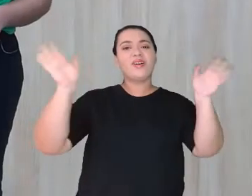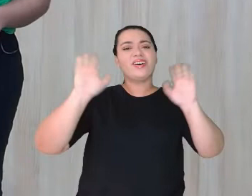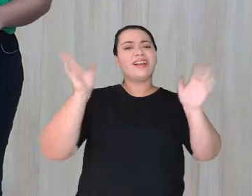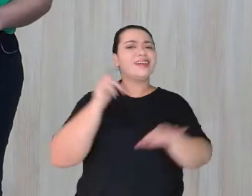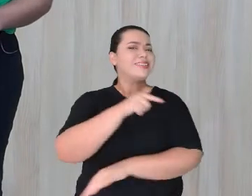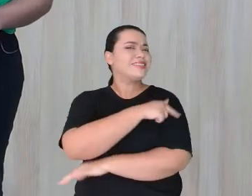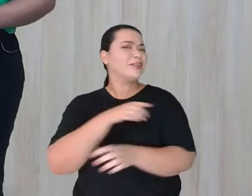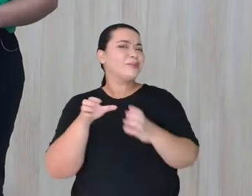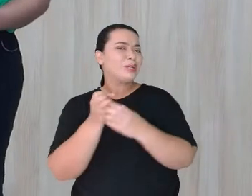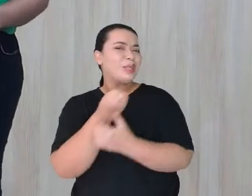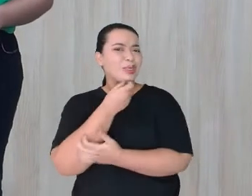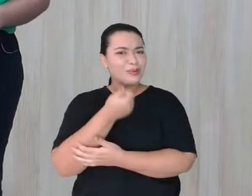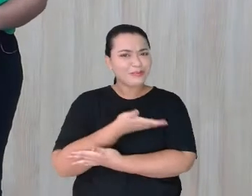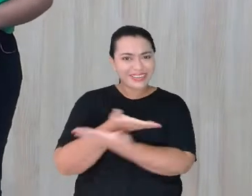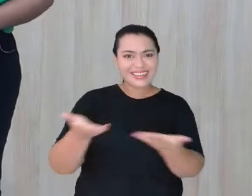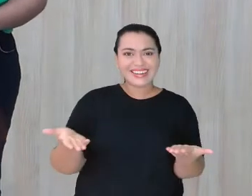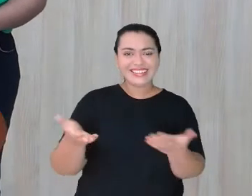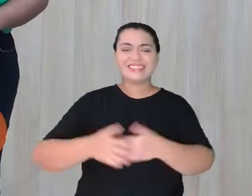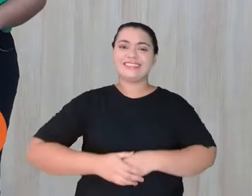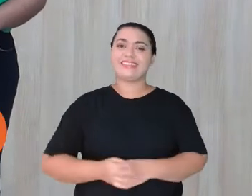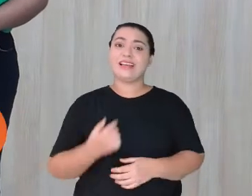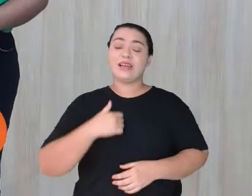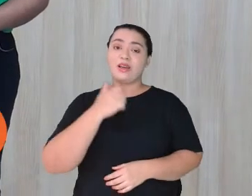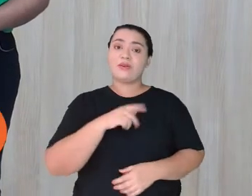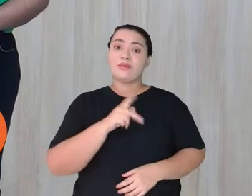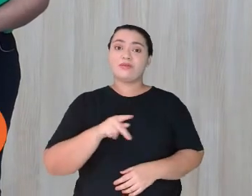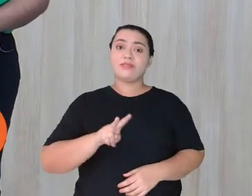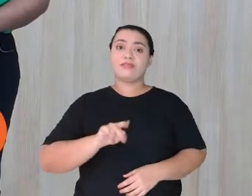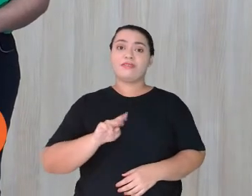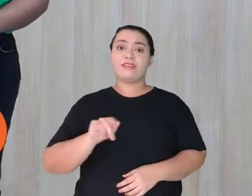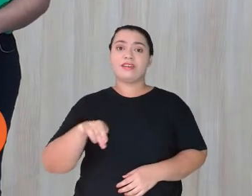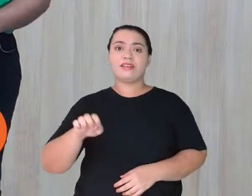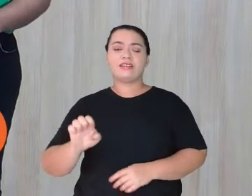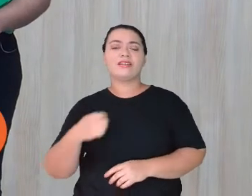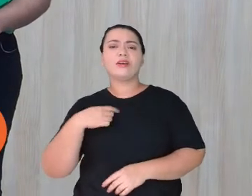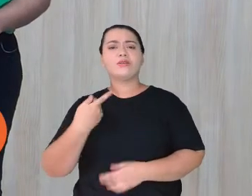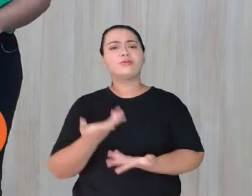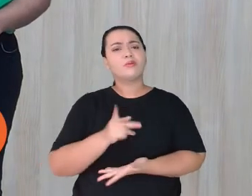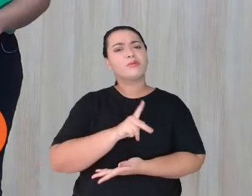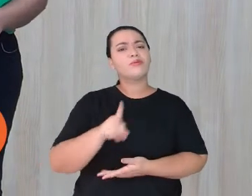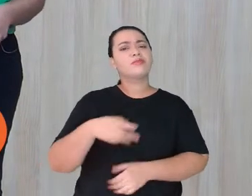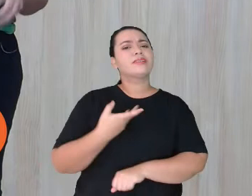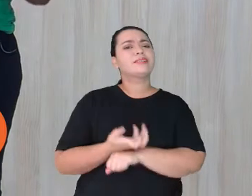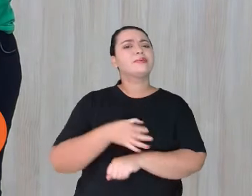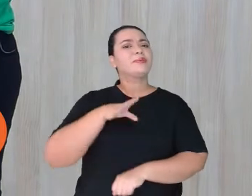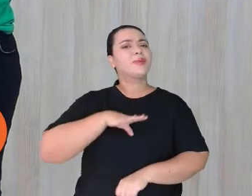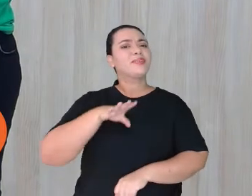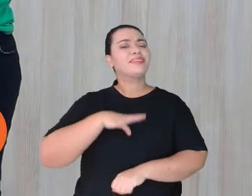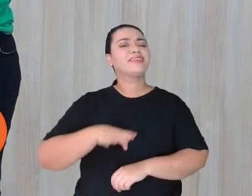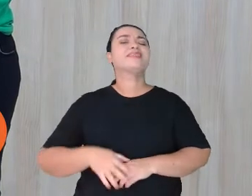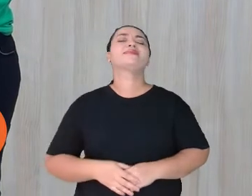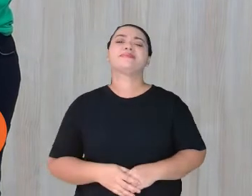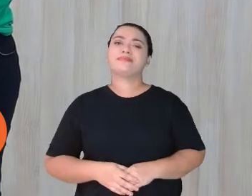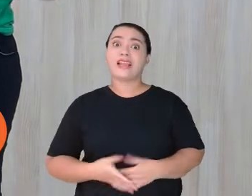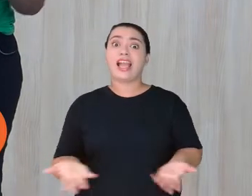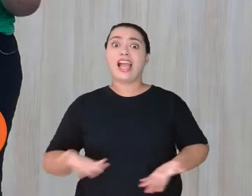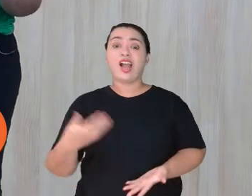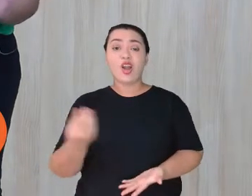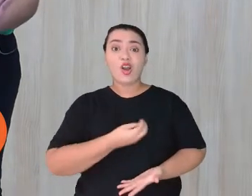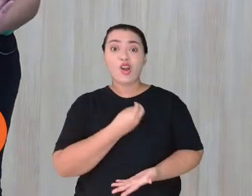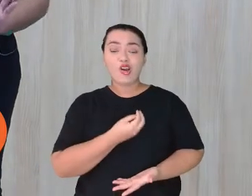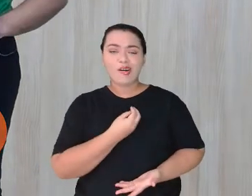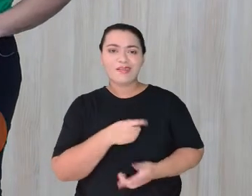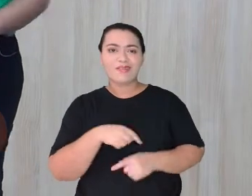sétimo ano, tudo bem com vocês? Eu sou Viviane Santos, eu serei sua professora de língua portuguesa, tá certo? A gente está aqui ao vivo dos